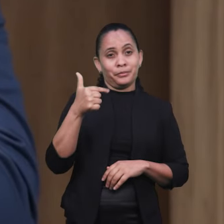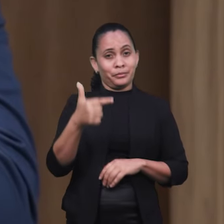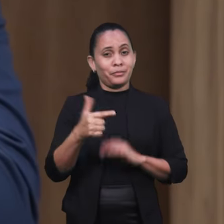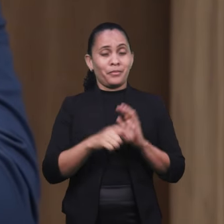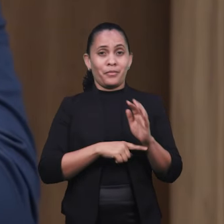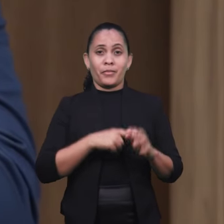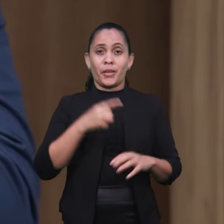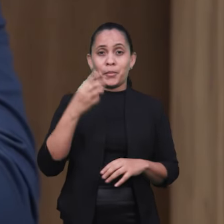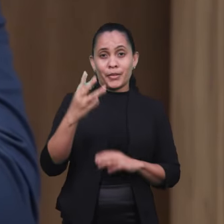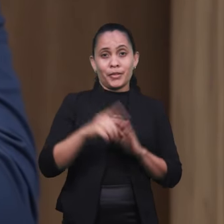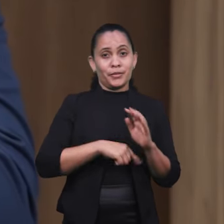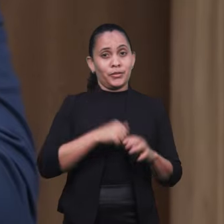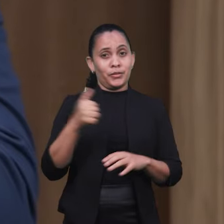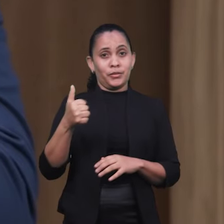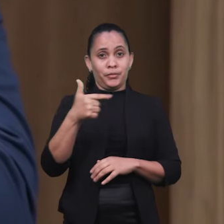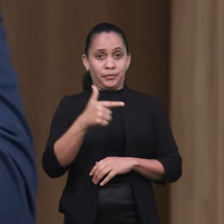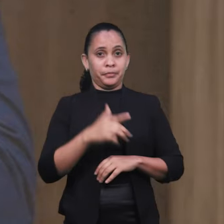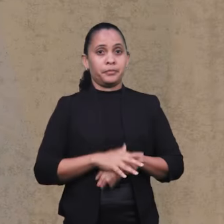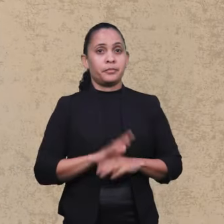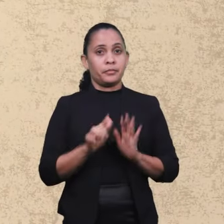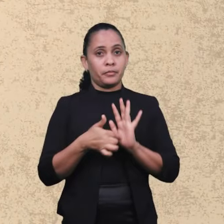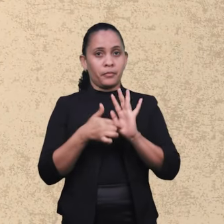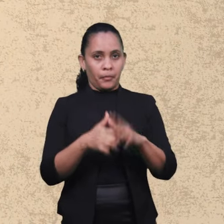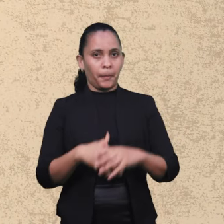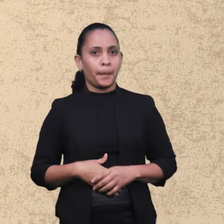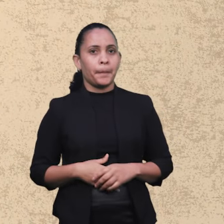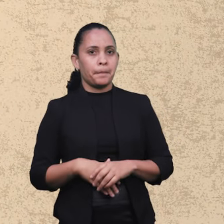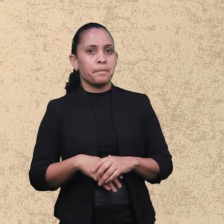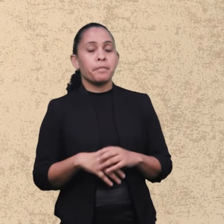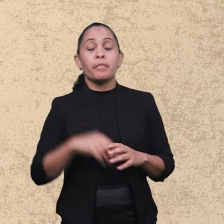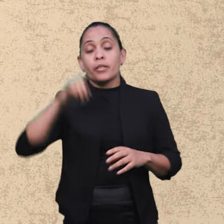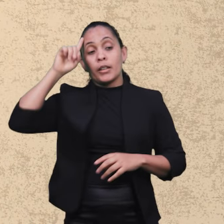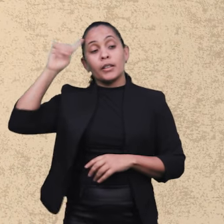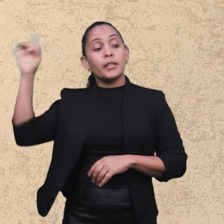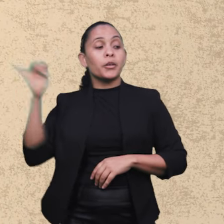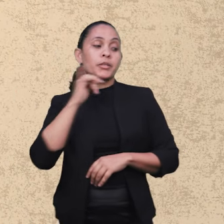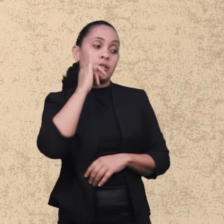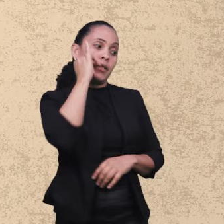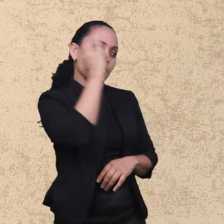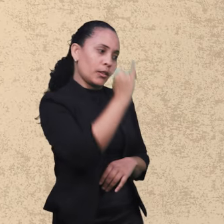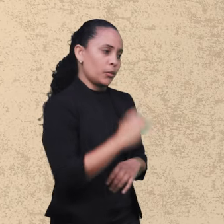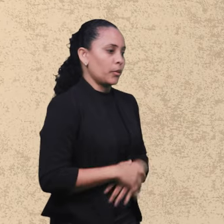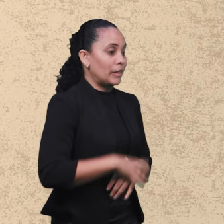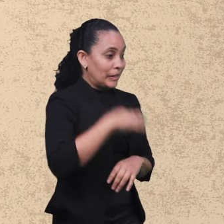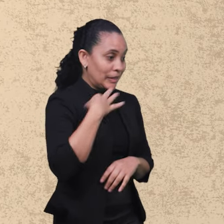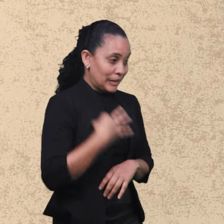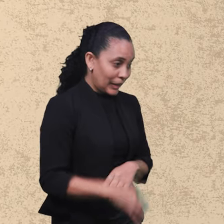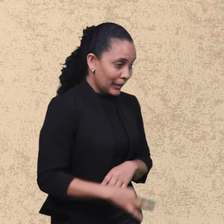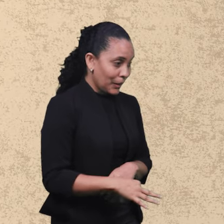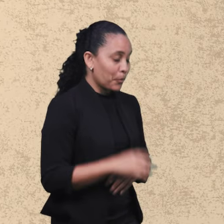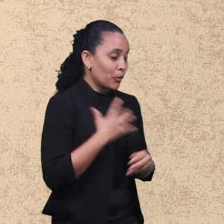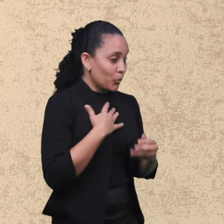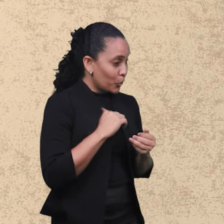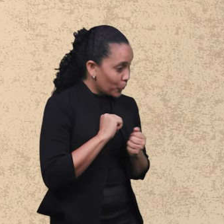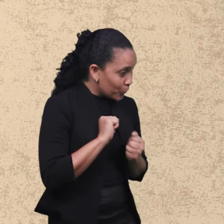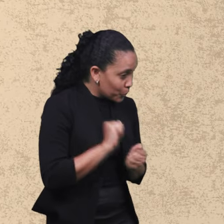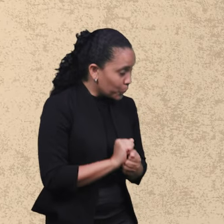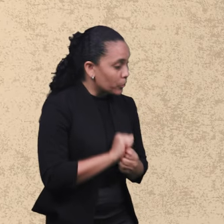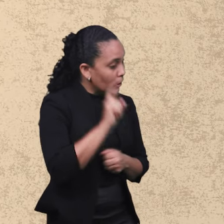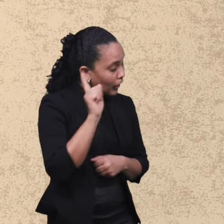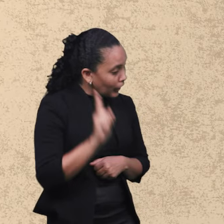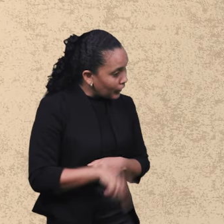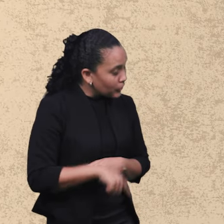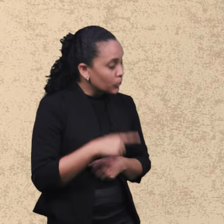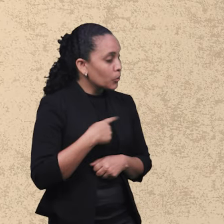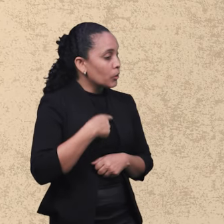lesse capítulo 3 de Êxodo, versículo 12. A palavra do Senhor diz assim: e Deus disse, certamente eu serei contigo,